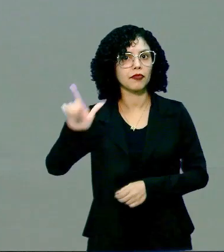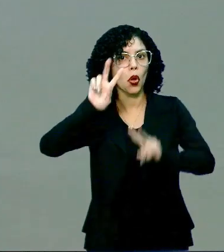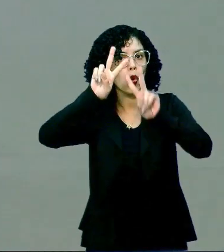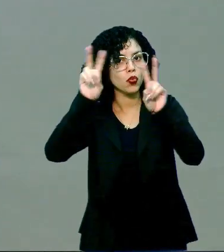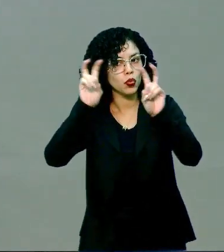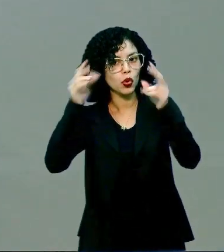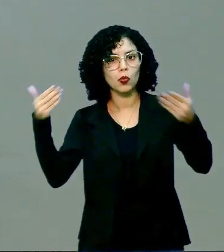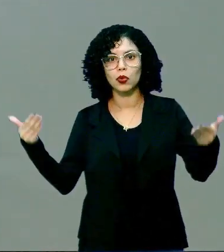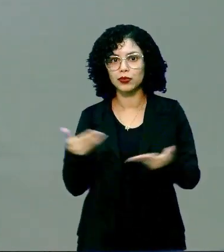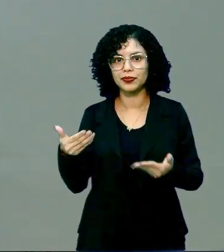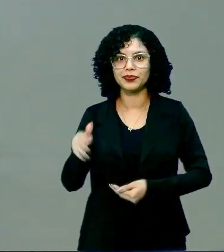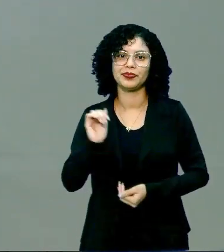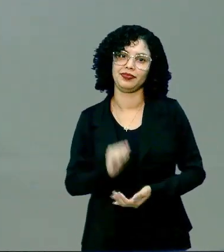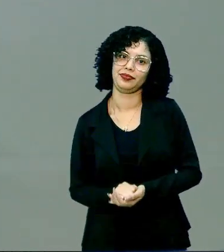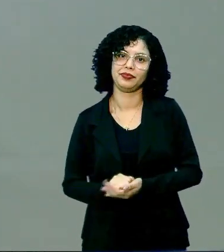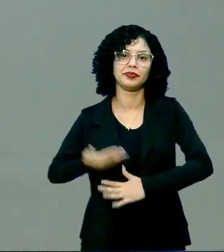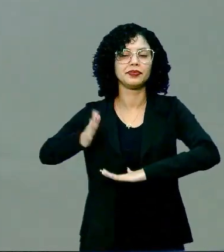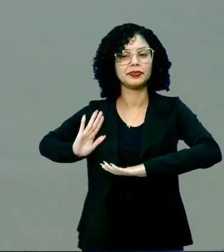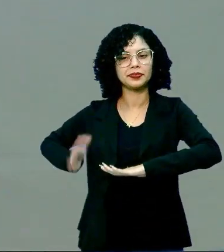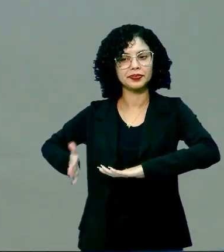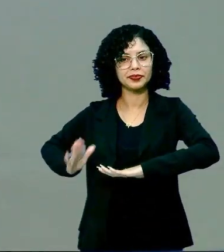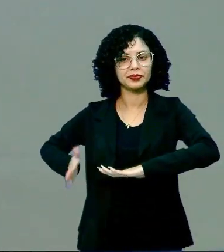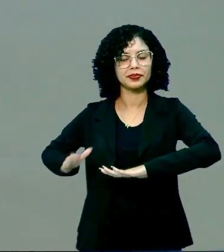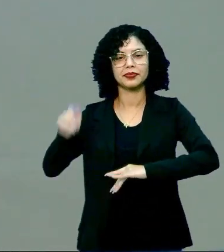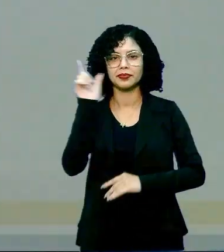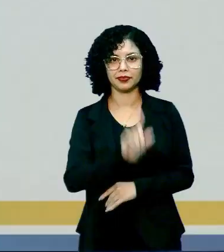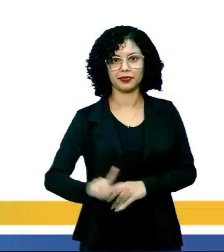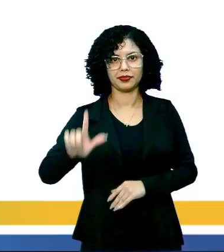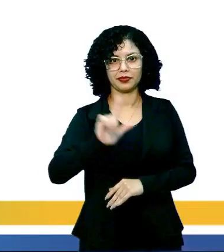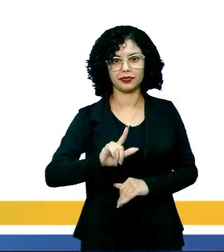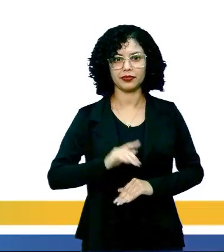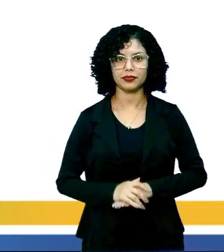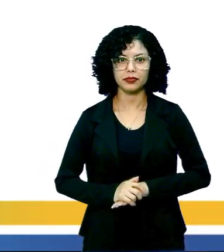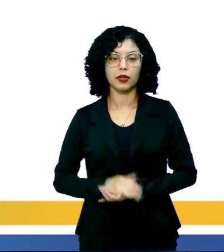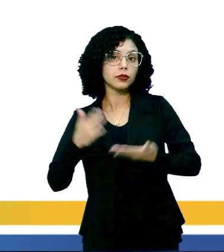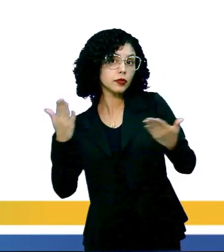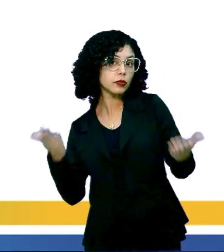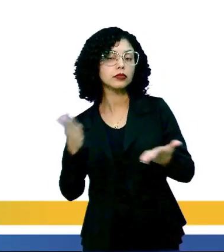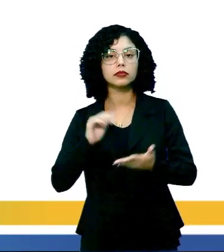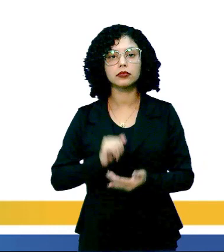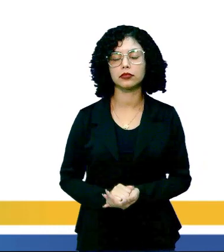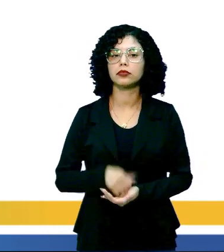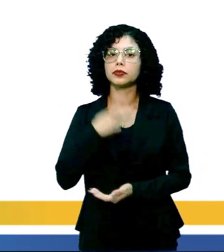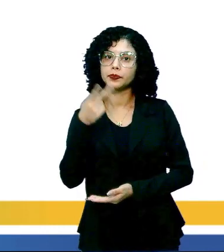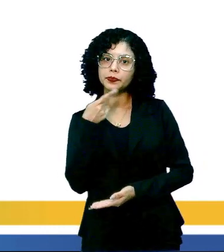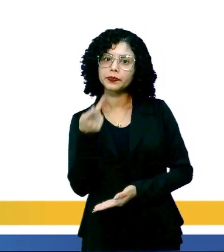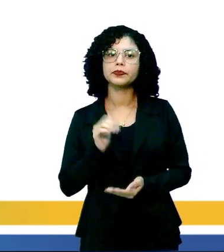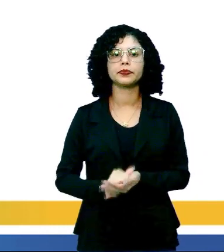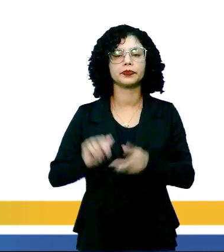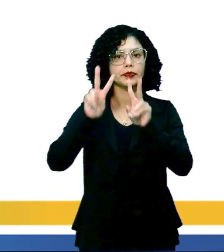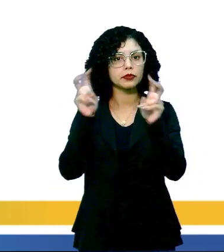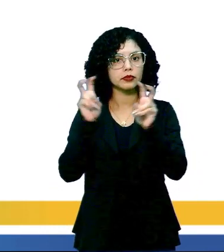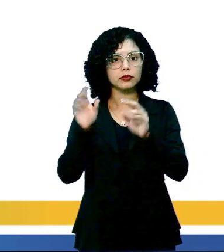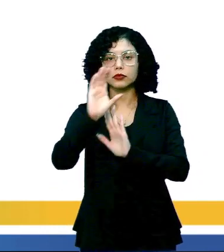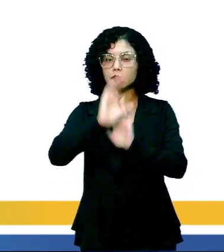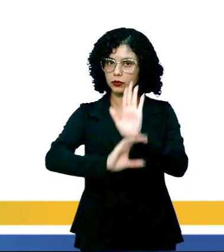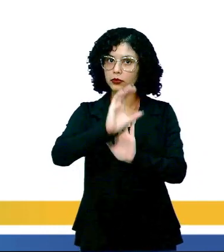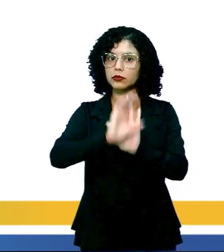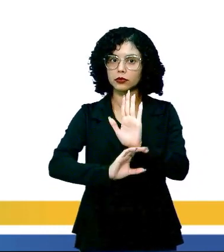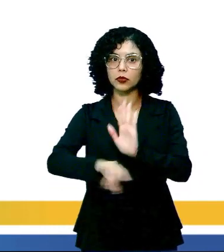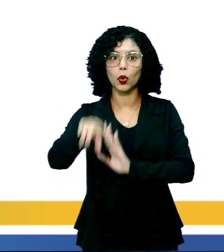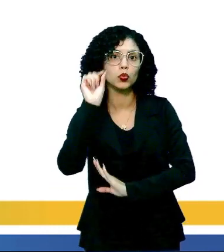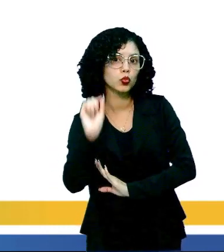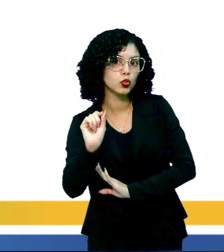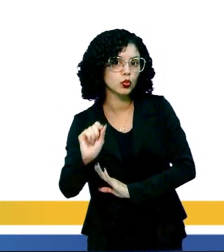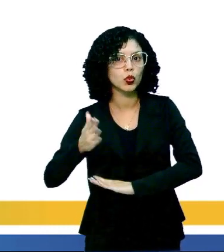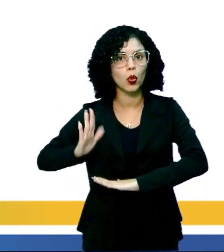um tema bem atual, literatura contemporânea. Vamos lá? Então, pessoal, falando acerca da definição